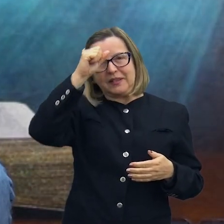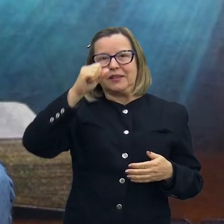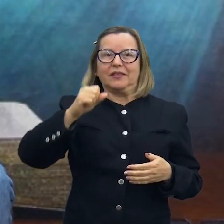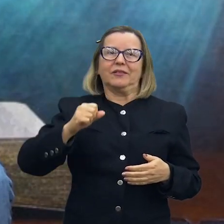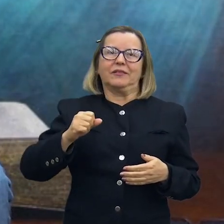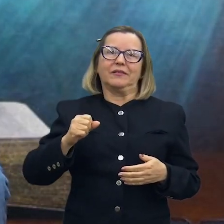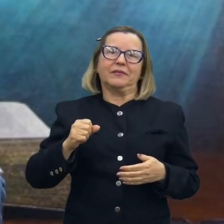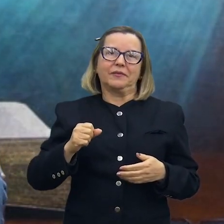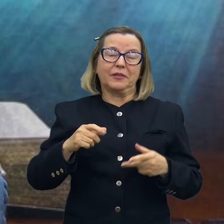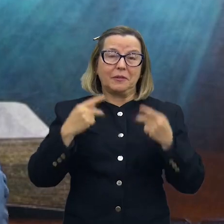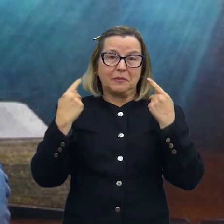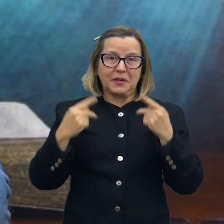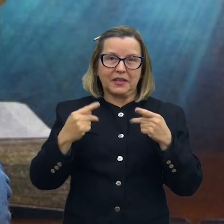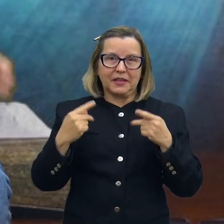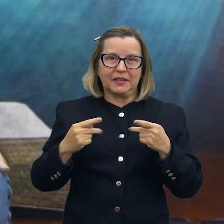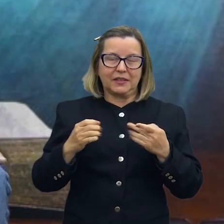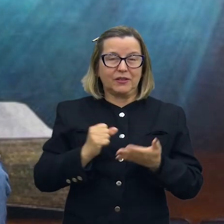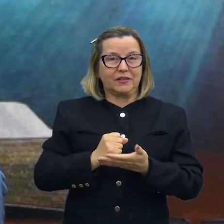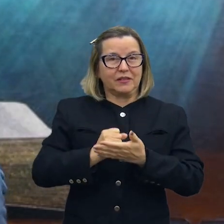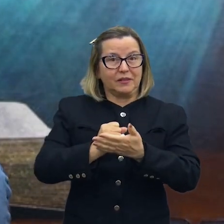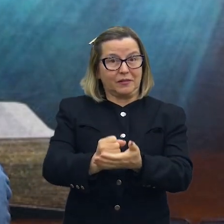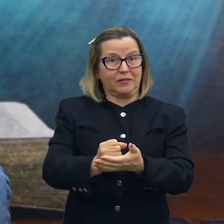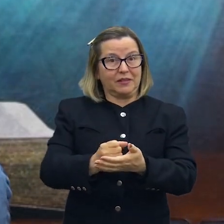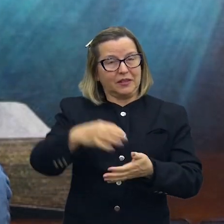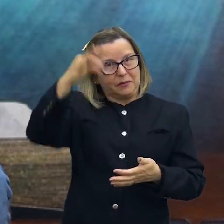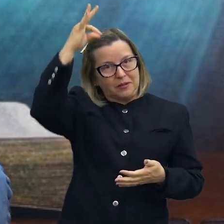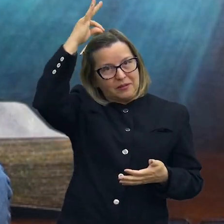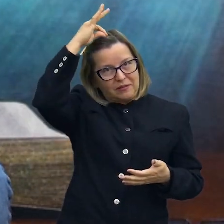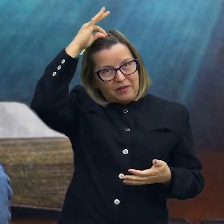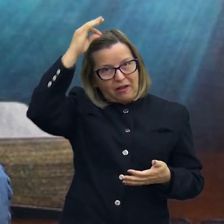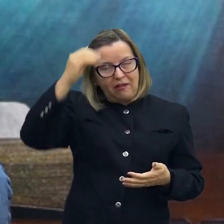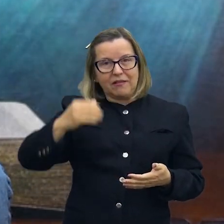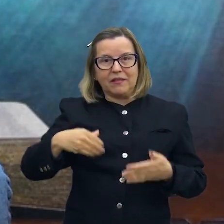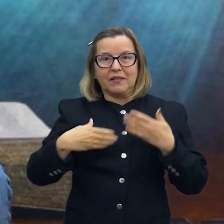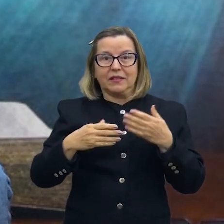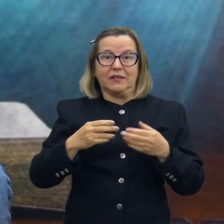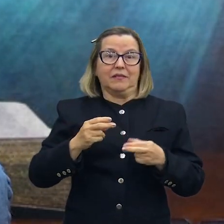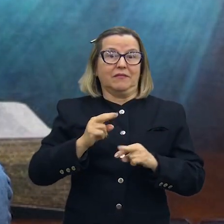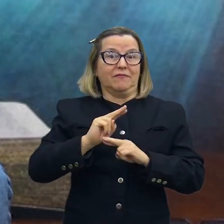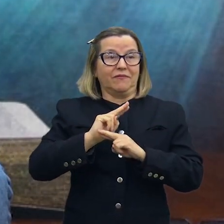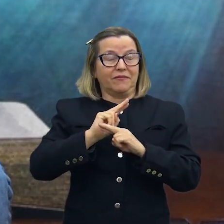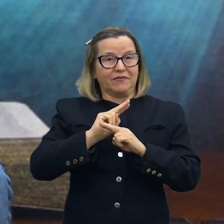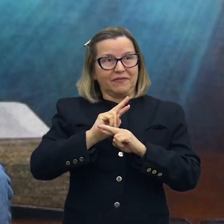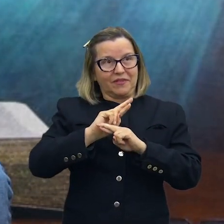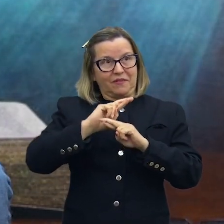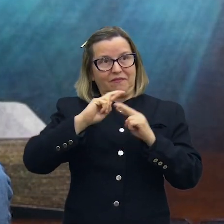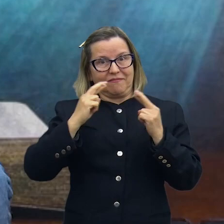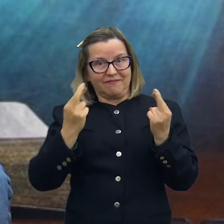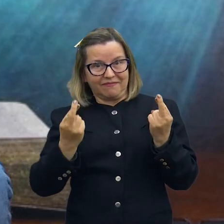apoio espiritual, de fortalecimento, de ânimo, de entusiasmo.